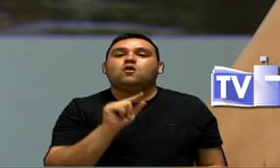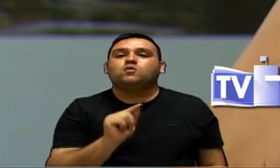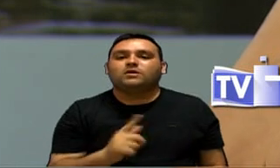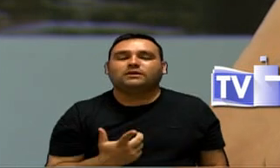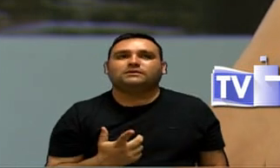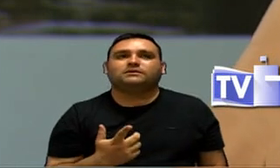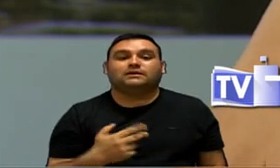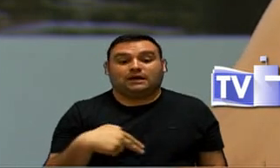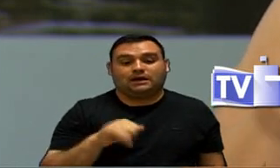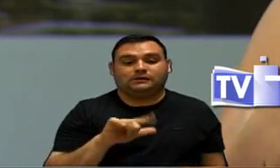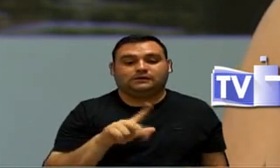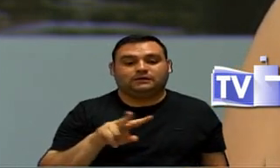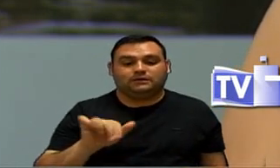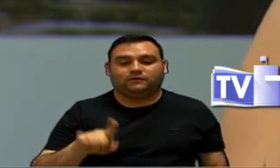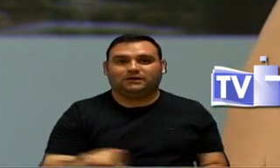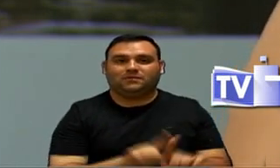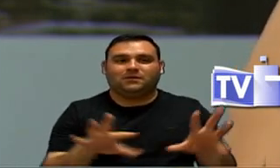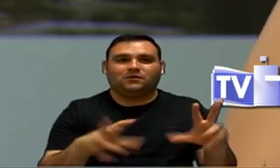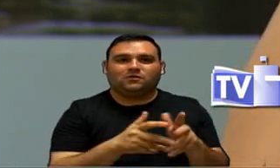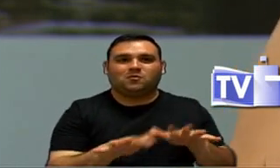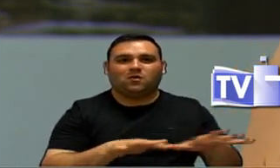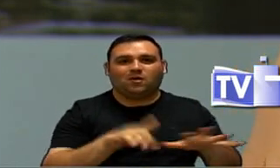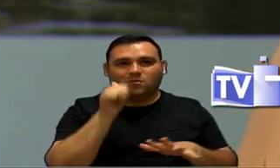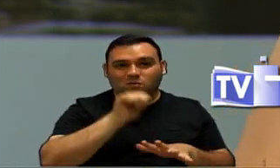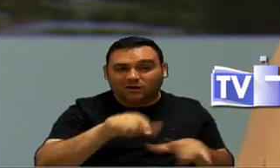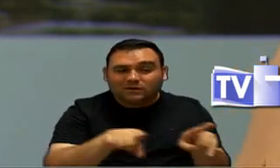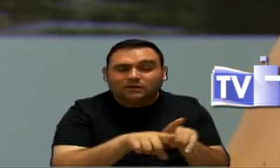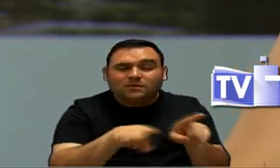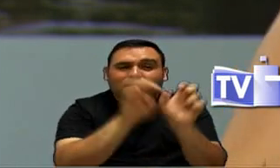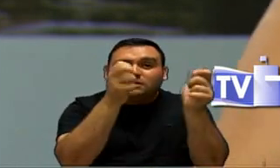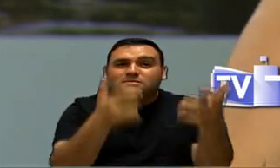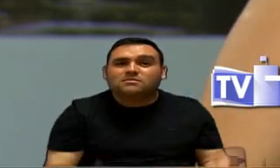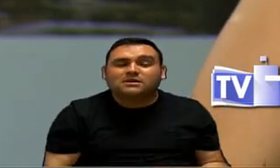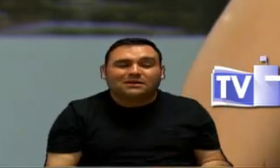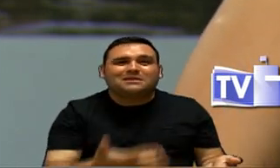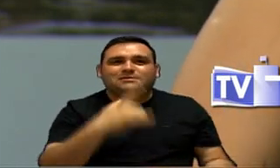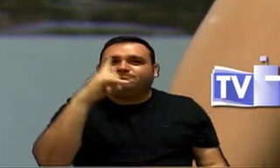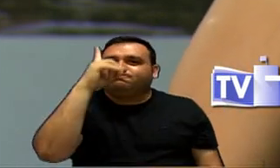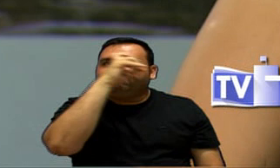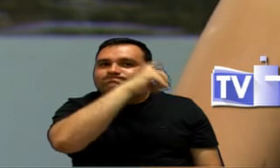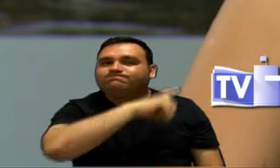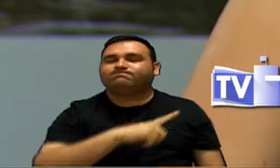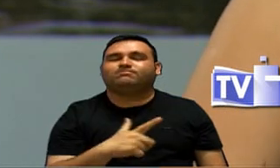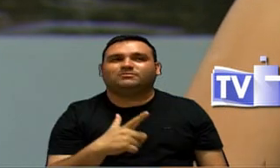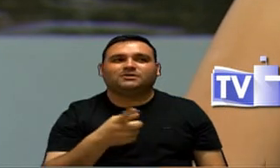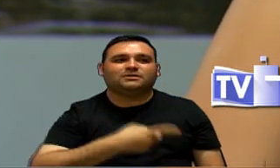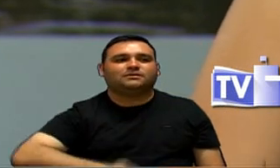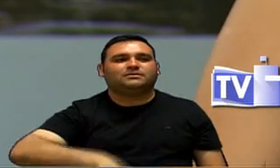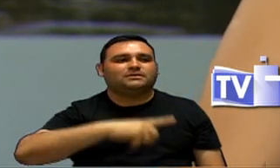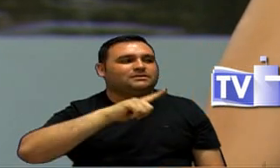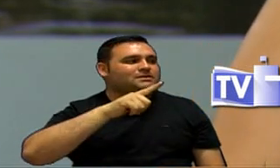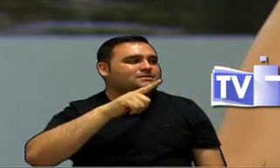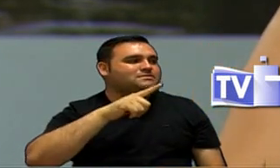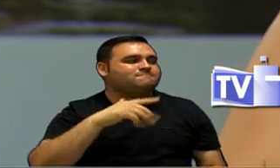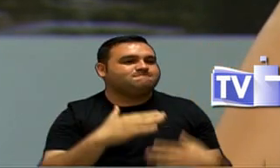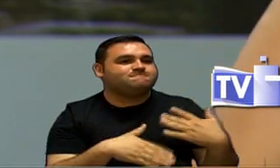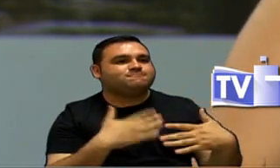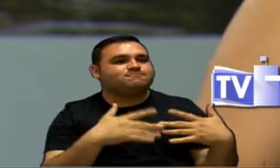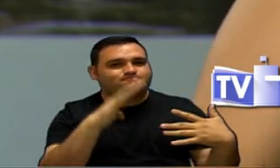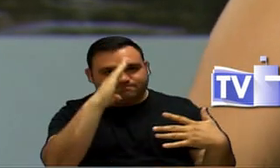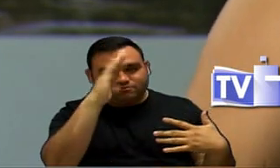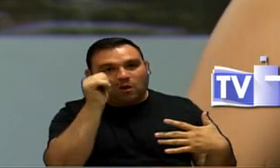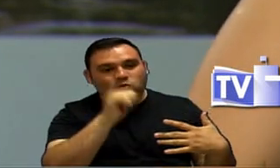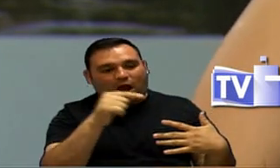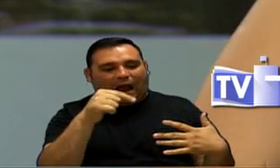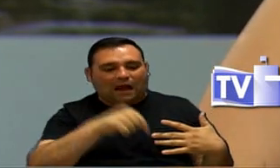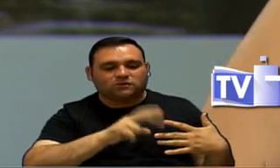assim, da Nalva, né, que também é do Movimento de Mulheres, mas dizer assim que como é duro a gente fazer alguma coisa voltada à mulher